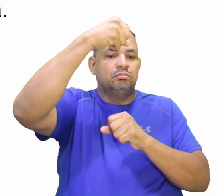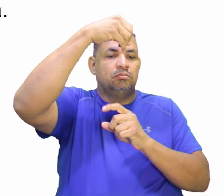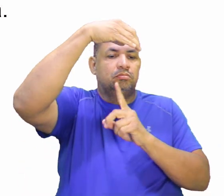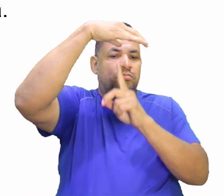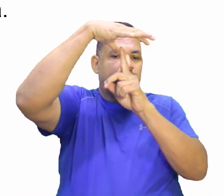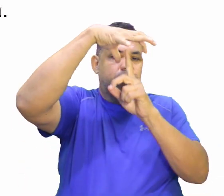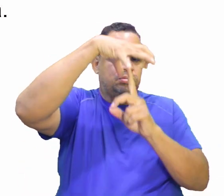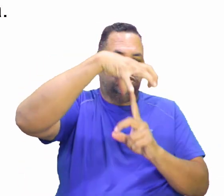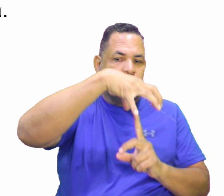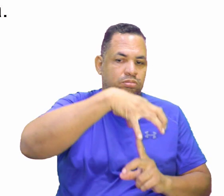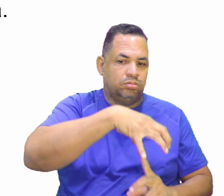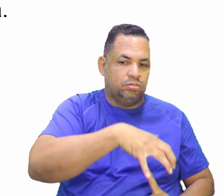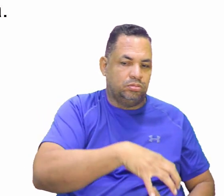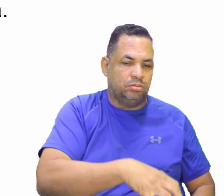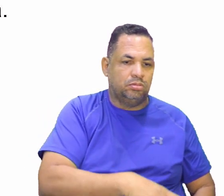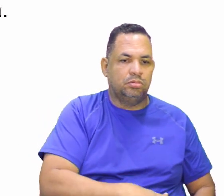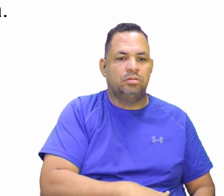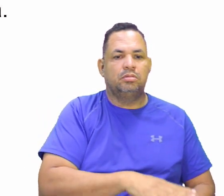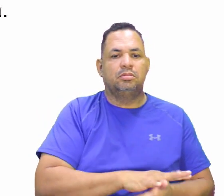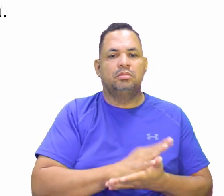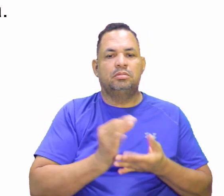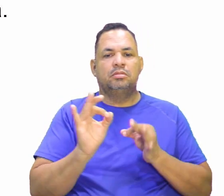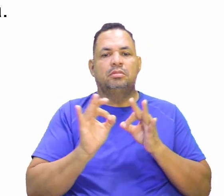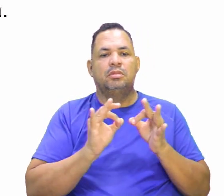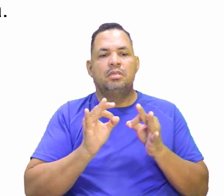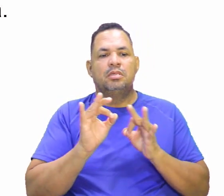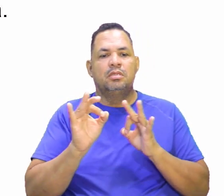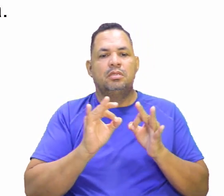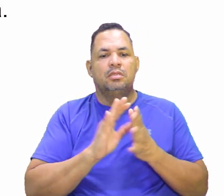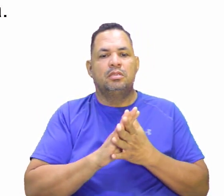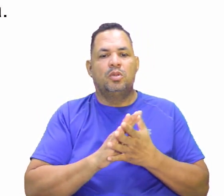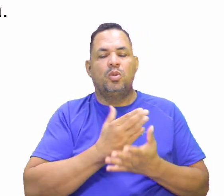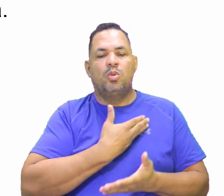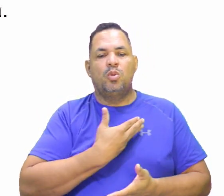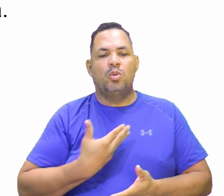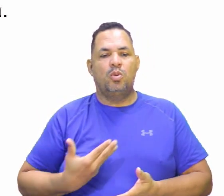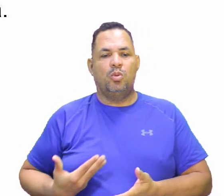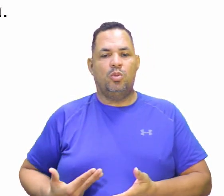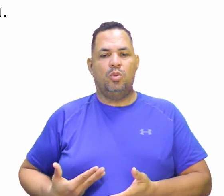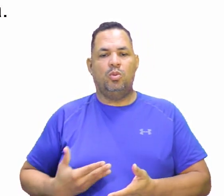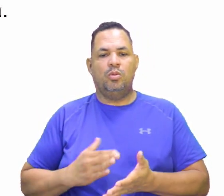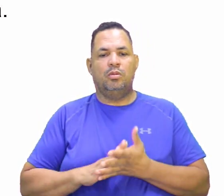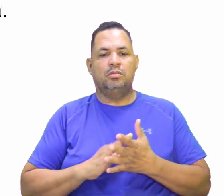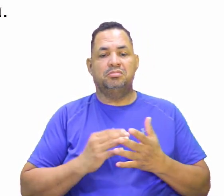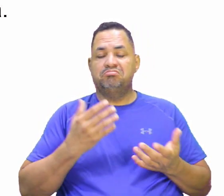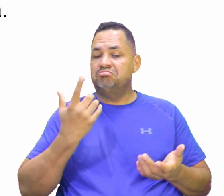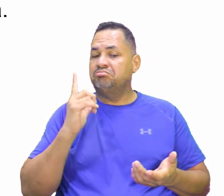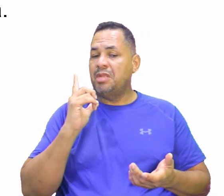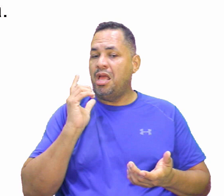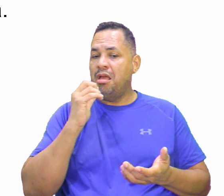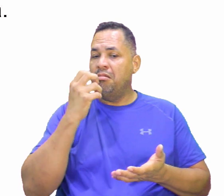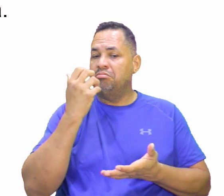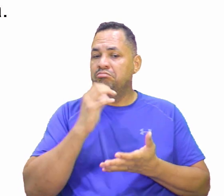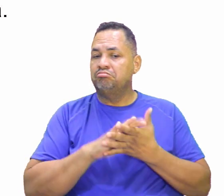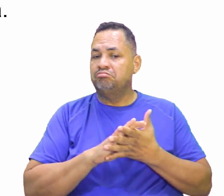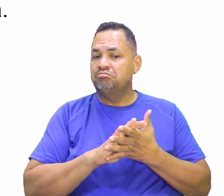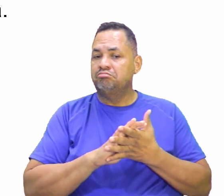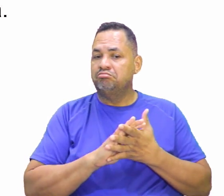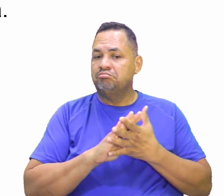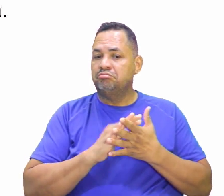precisaram um lugar da queda. As autoridades não perdoaram aos grevistas a